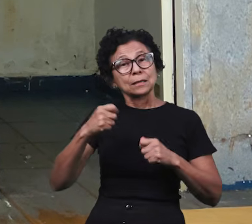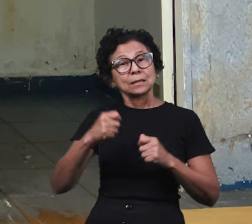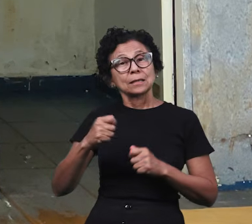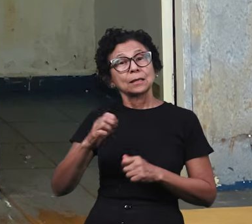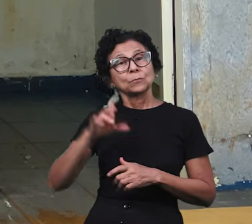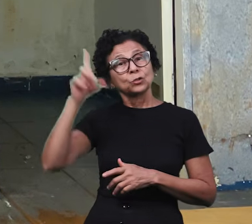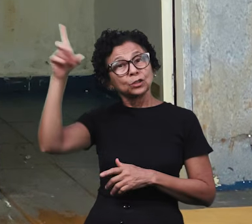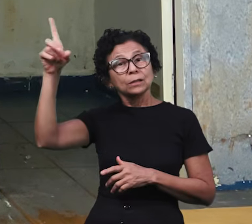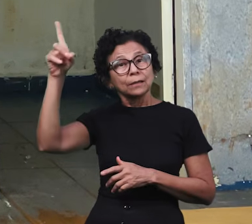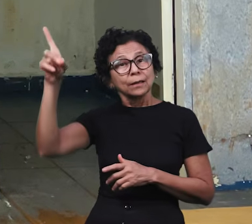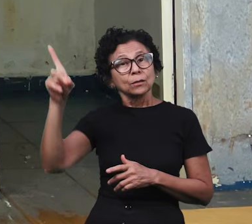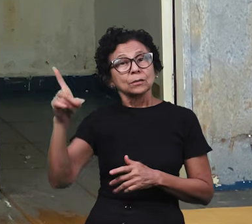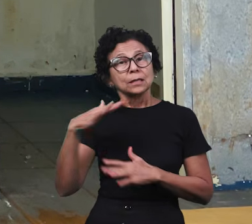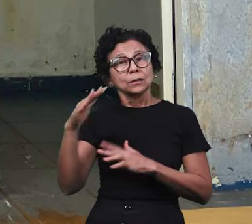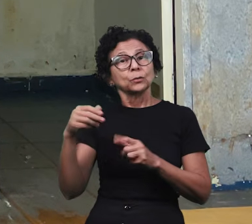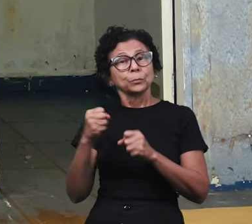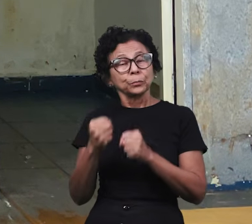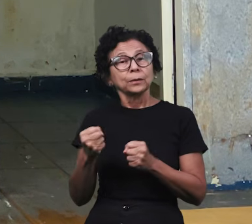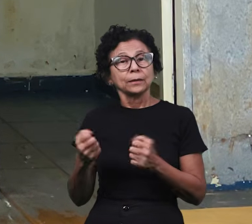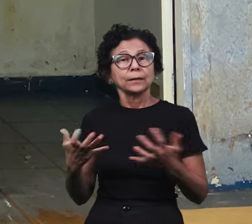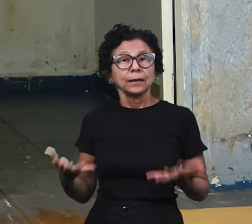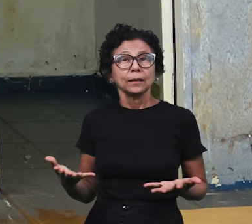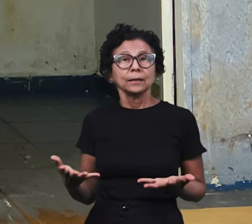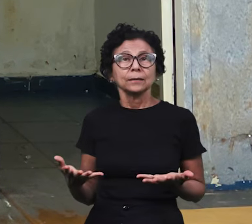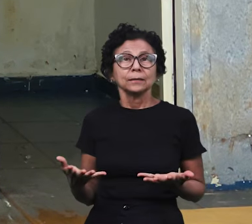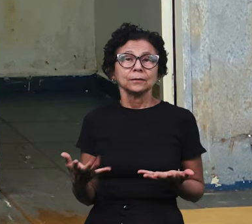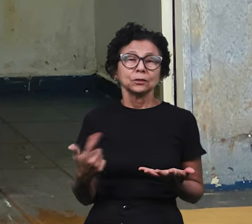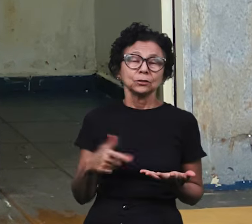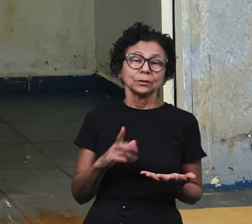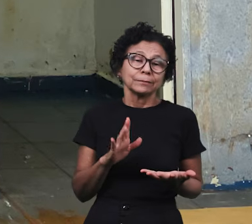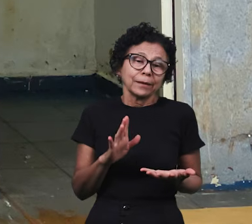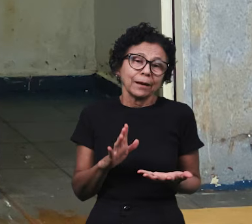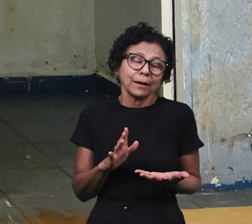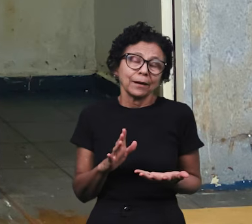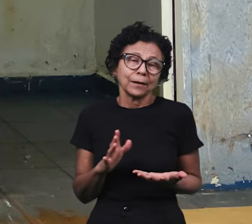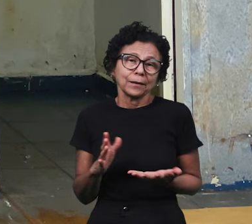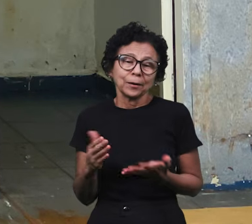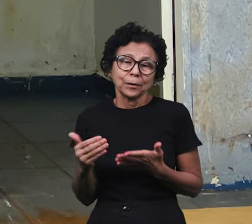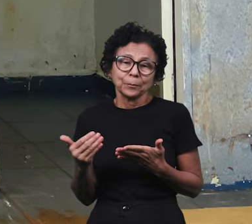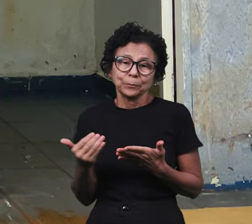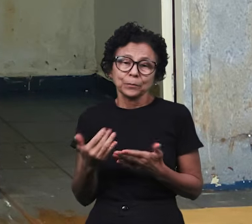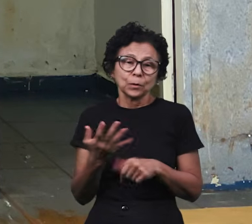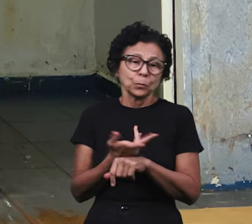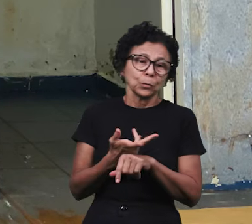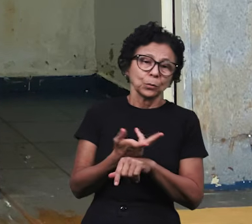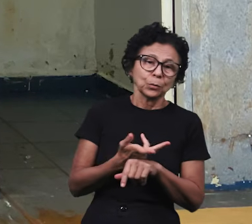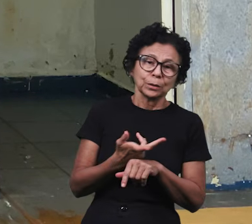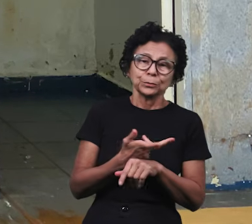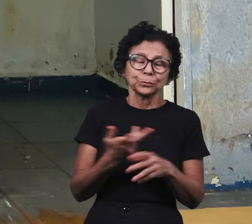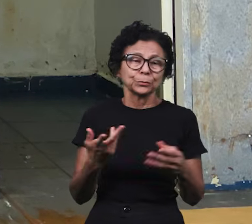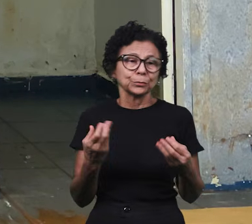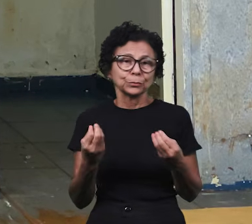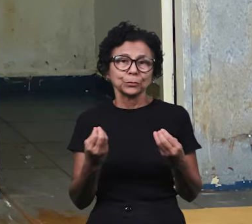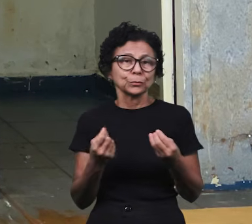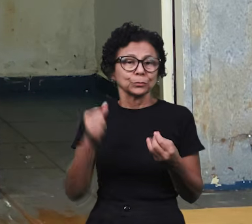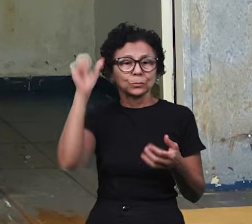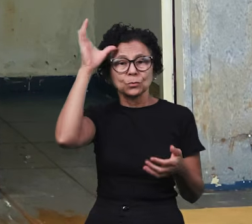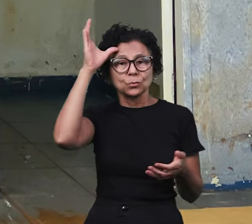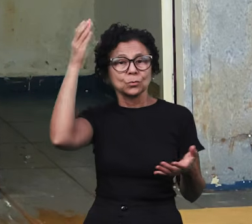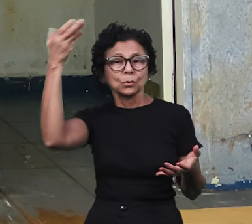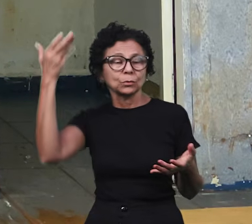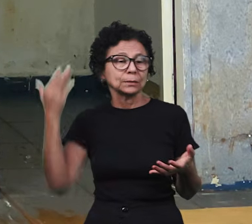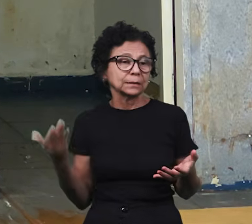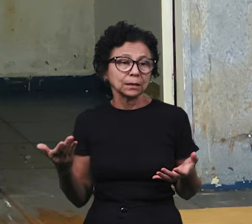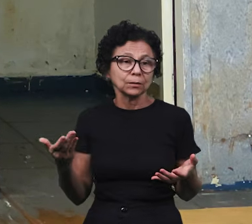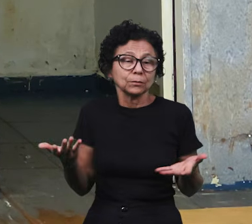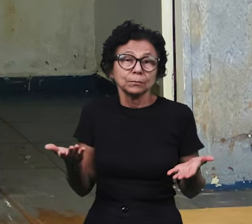Deus, porque a gente procura, né, caminhos para se trilhar e muitos lados a gente olhamos não